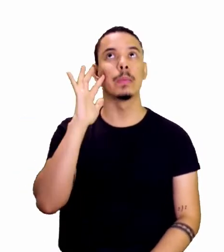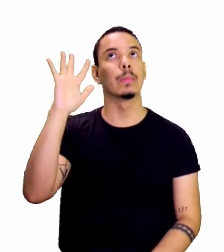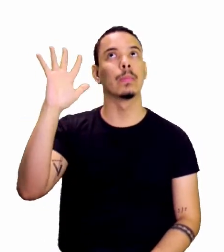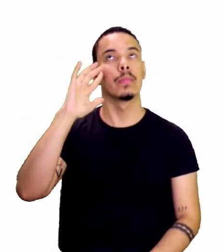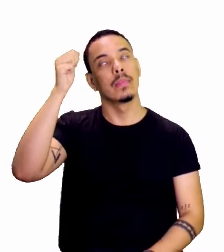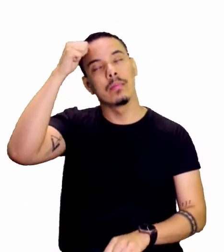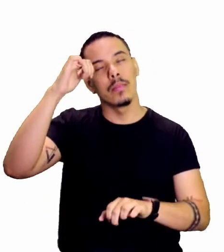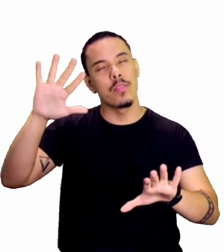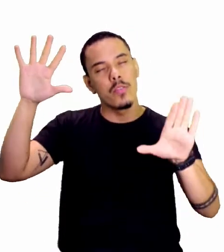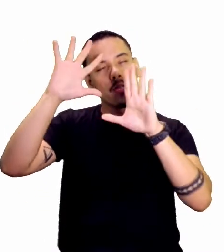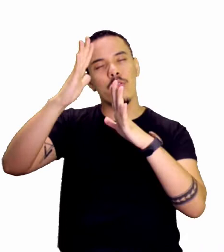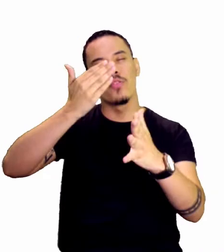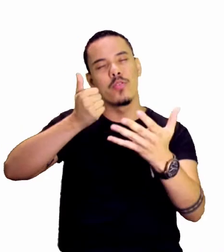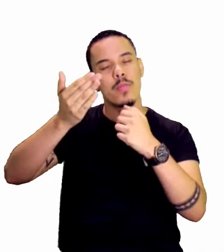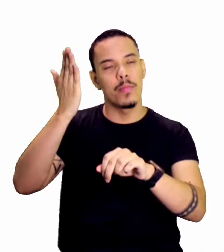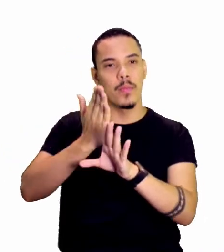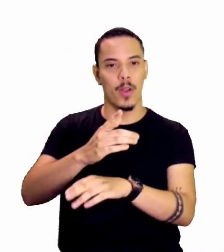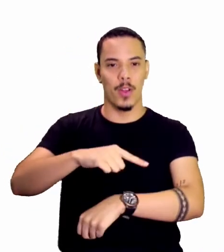né